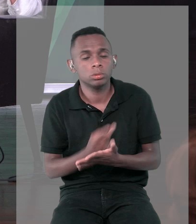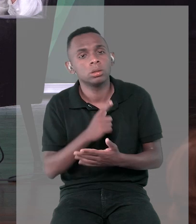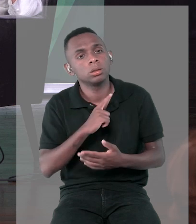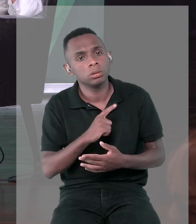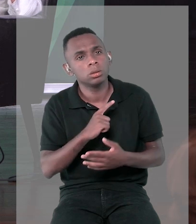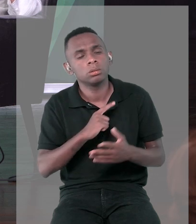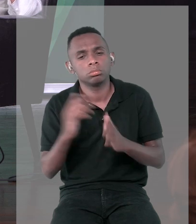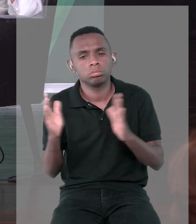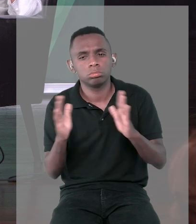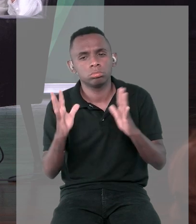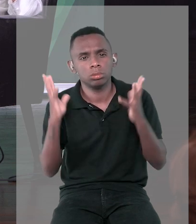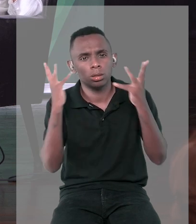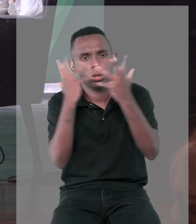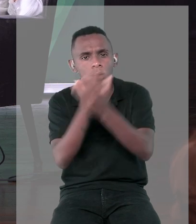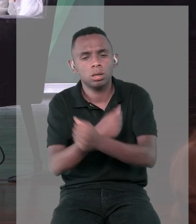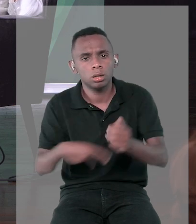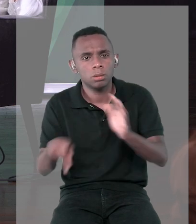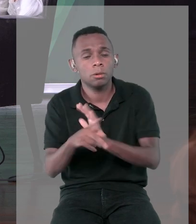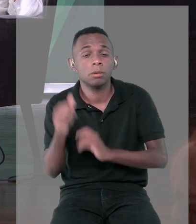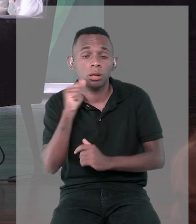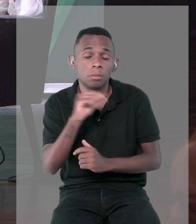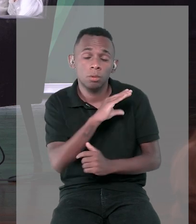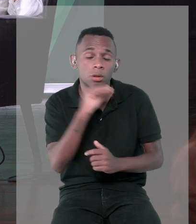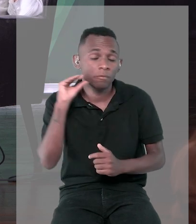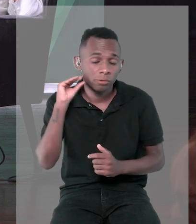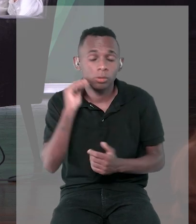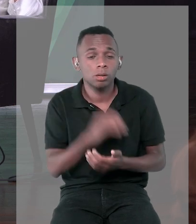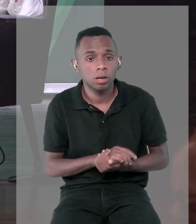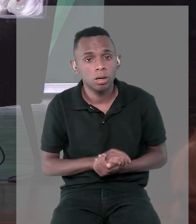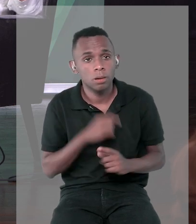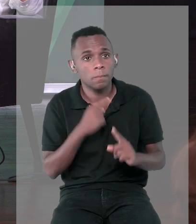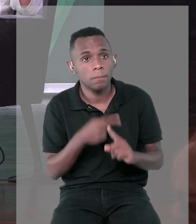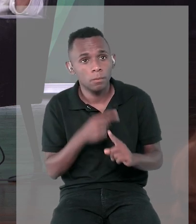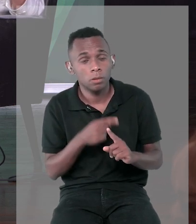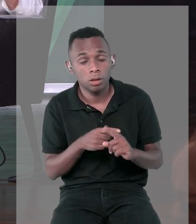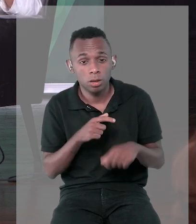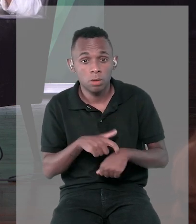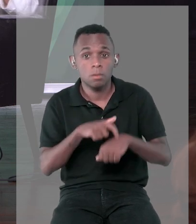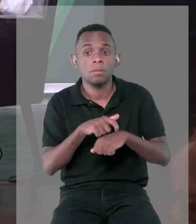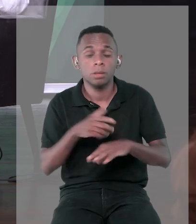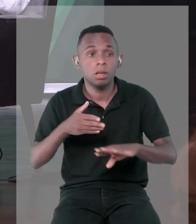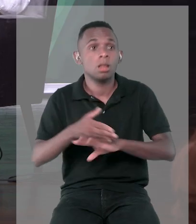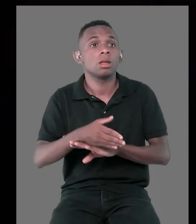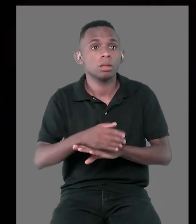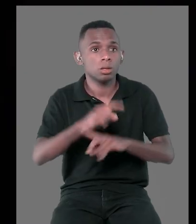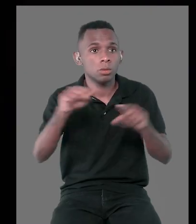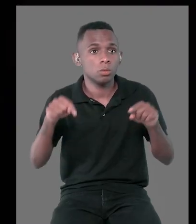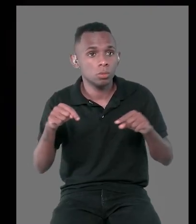uma cena muito linda, que é a cena da empregada, porque quando ela está ali, quando ela entra no